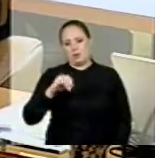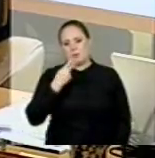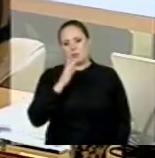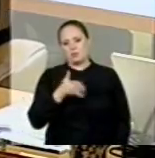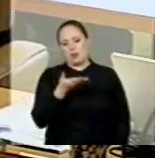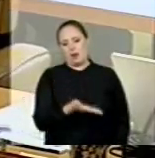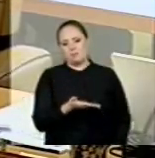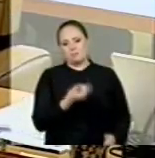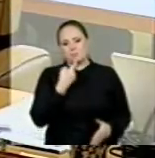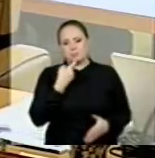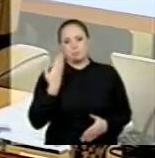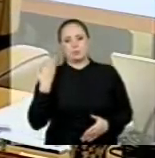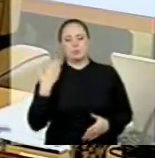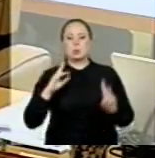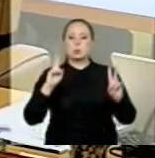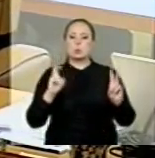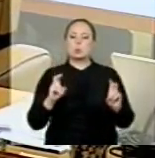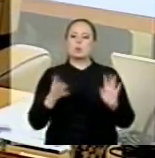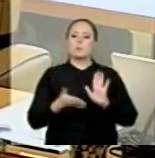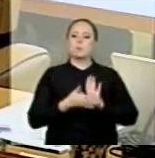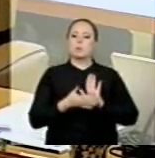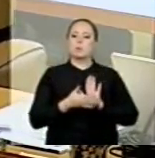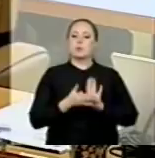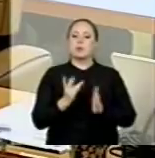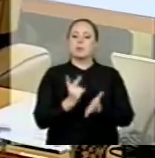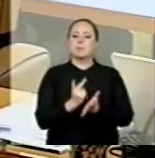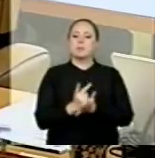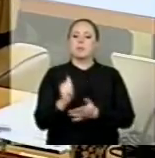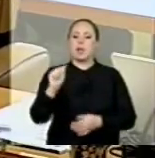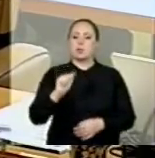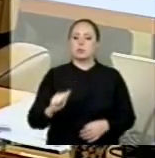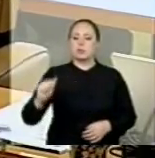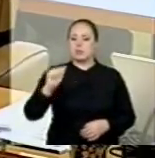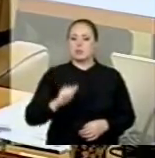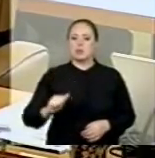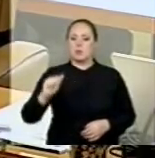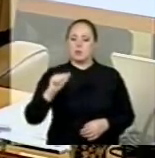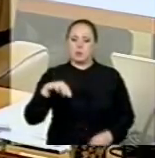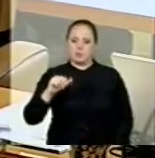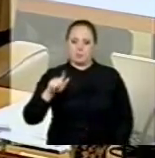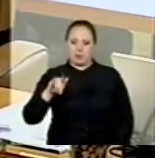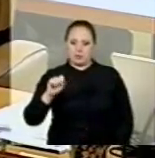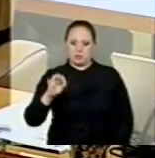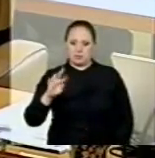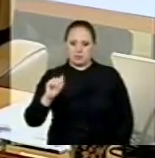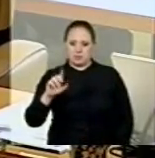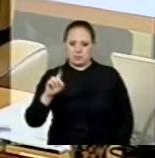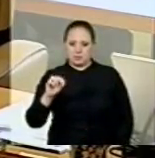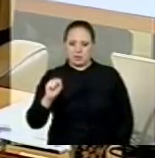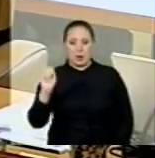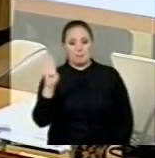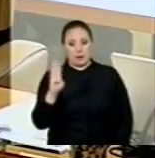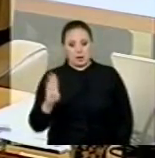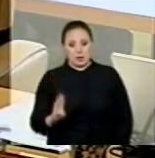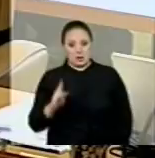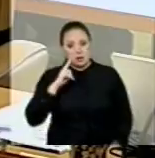em relação à demanda proposta pela mesma Associação dos Magistrados Brasileiros, todavia em face de